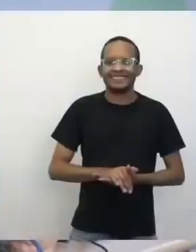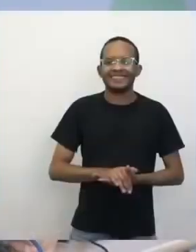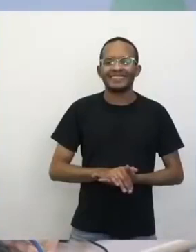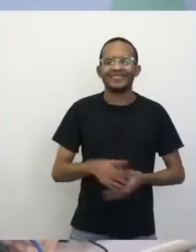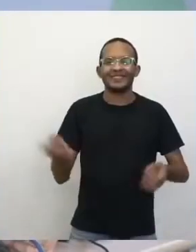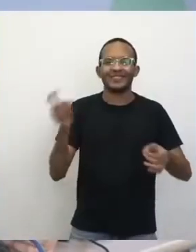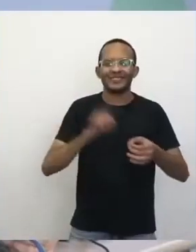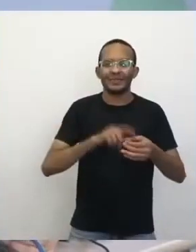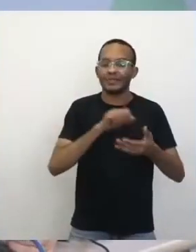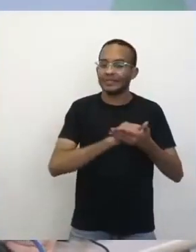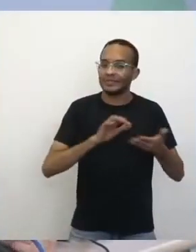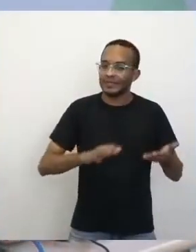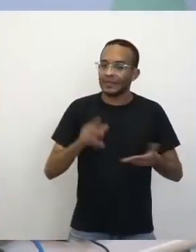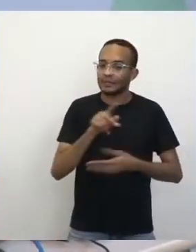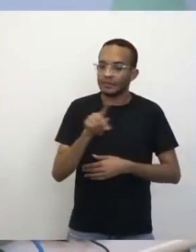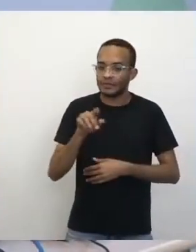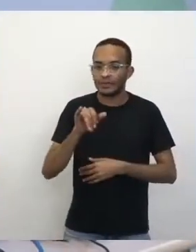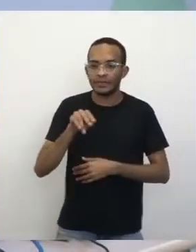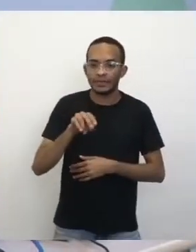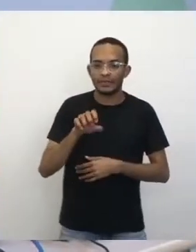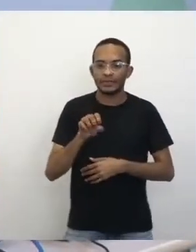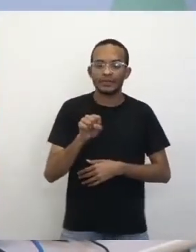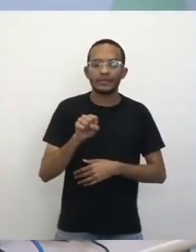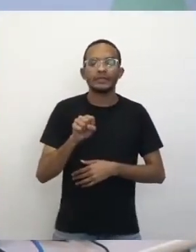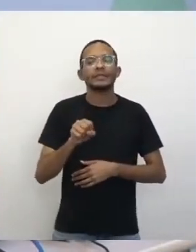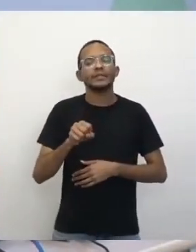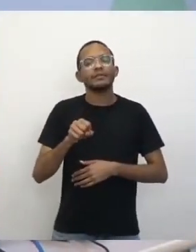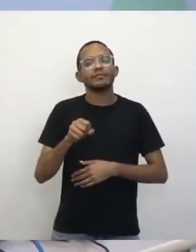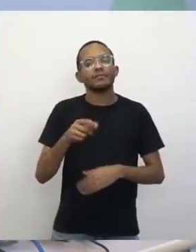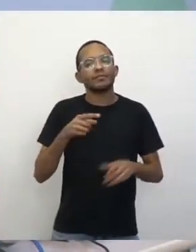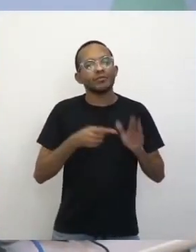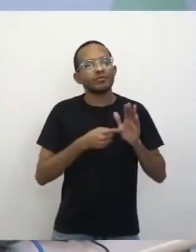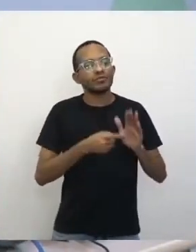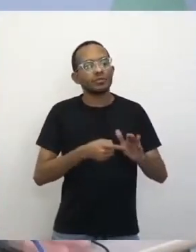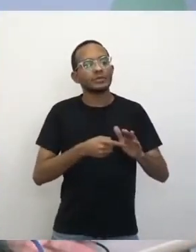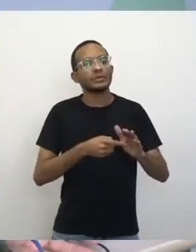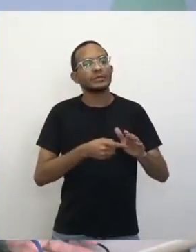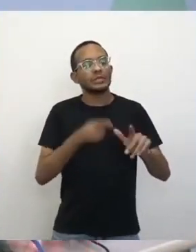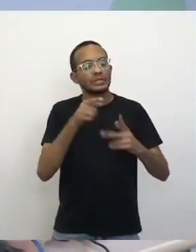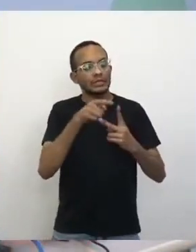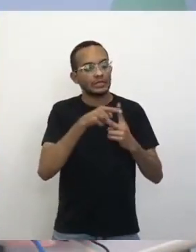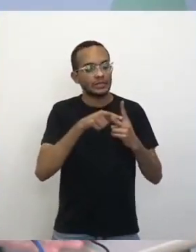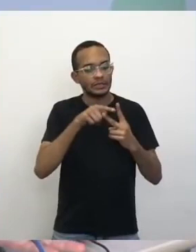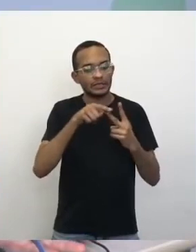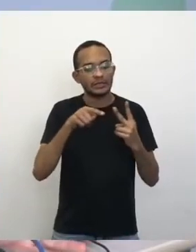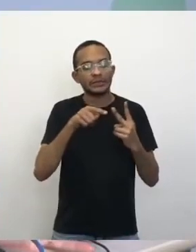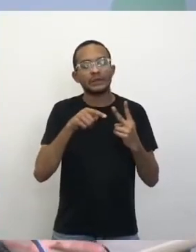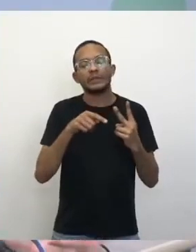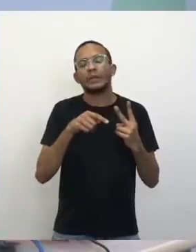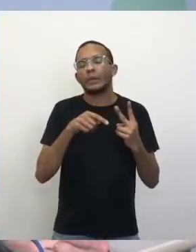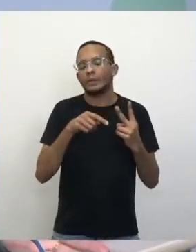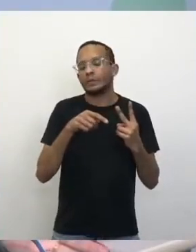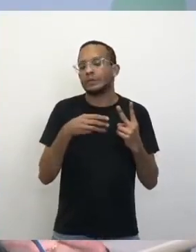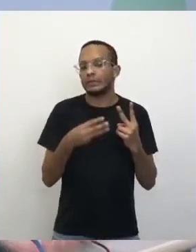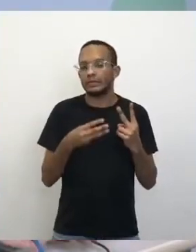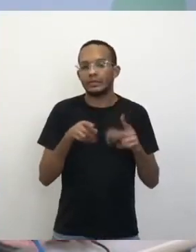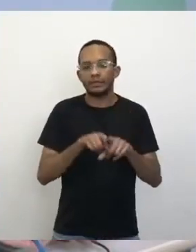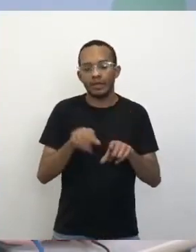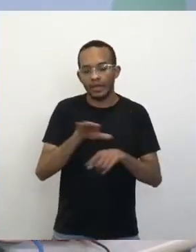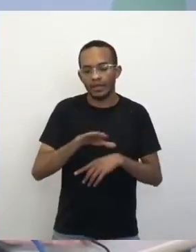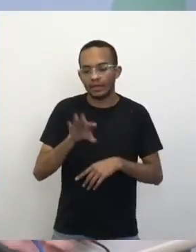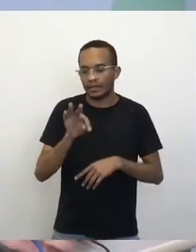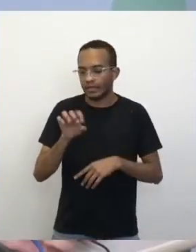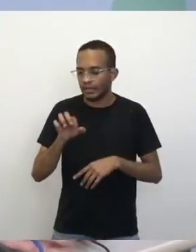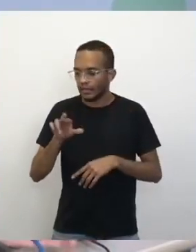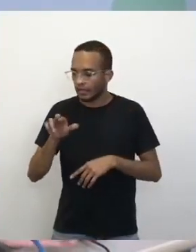Voltamos da atividade. Olha, professora Inês, gostei de ver. Colocaram que dá 4 raiz quadrada de 3. Então, quero mandar um abraço aí pro pessoal da Terra Roxa,